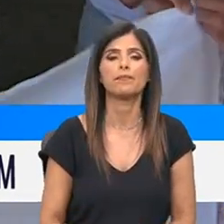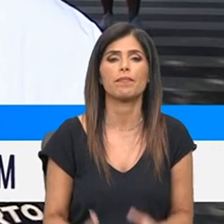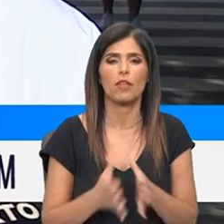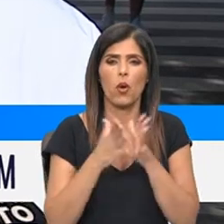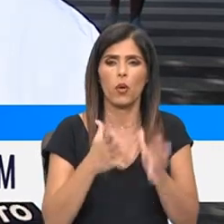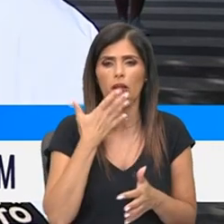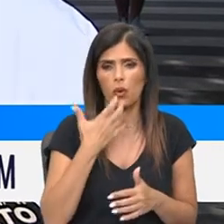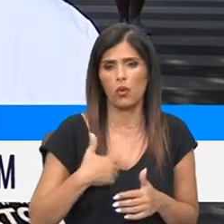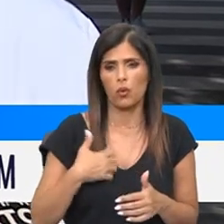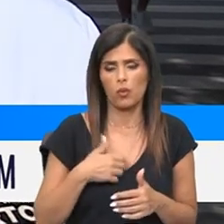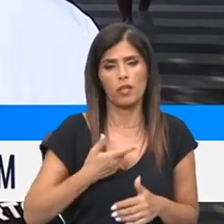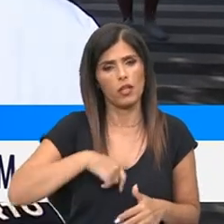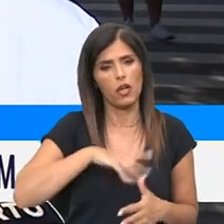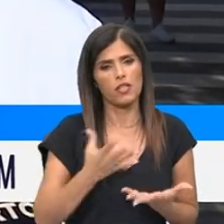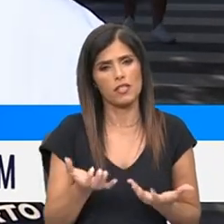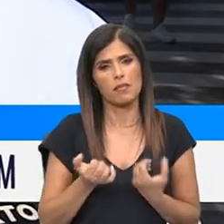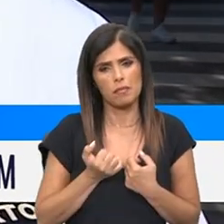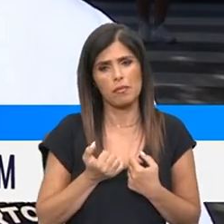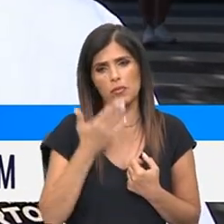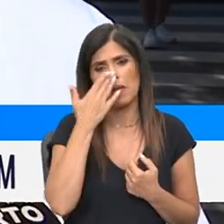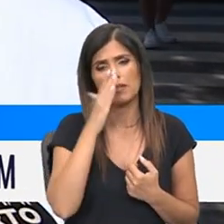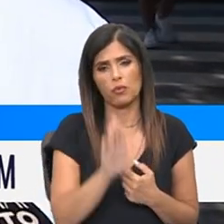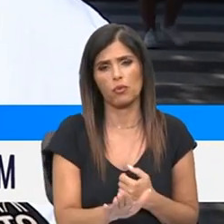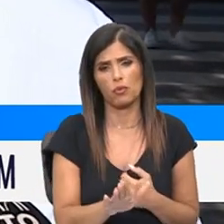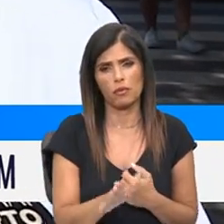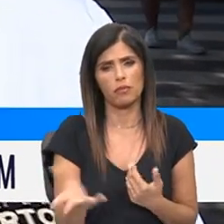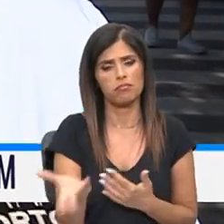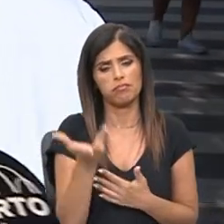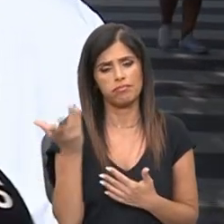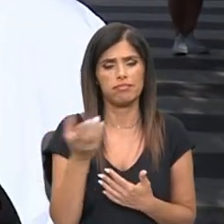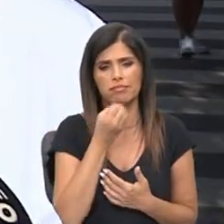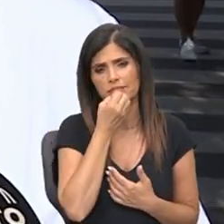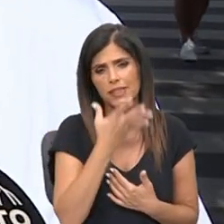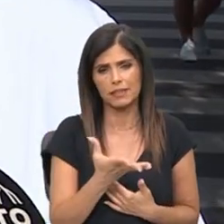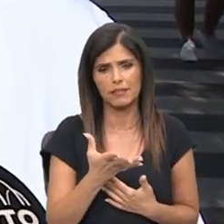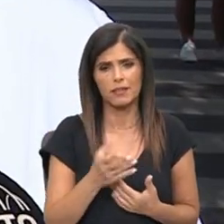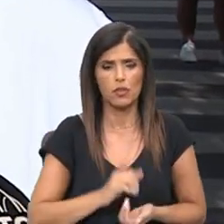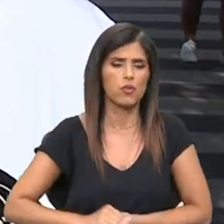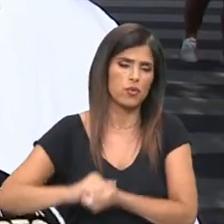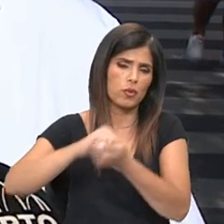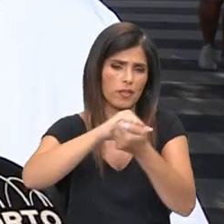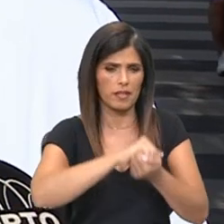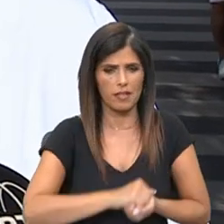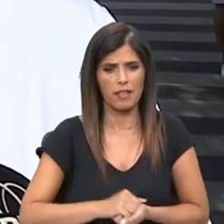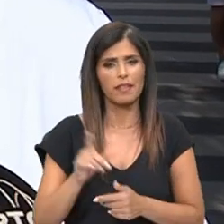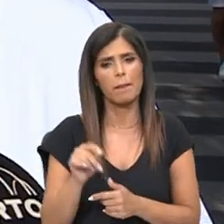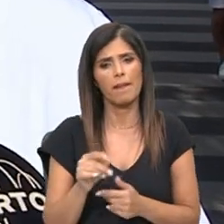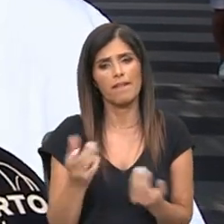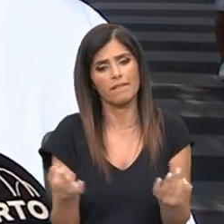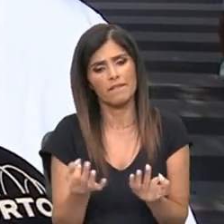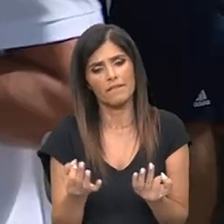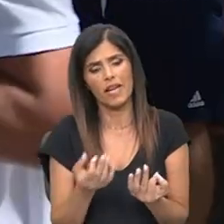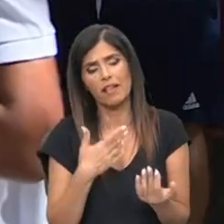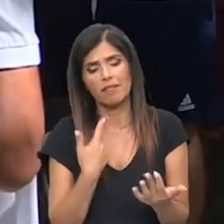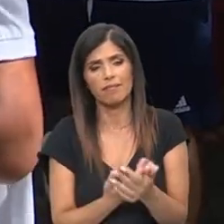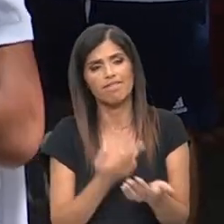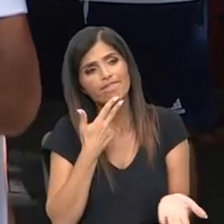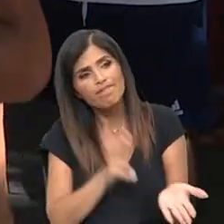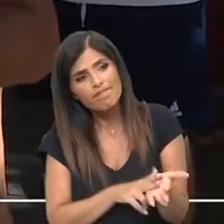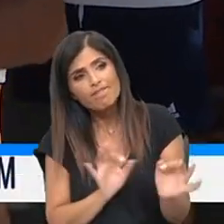que nós recebemos um gesto de tão grande generosidade e solidariedade e de reconhecimento do trabalho que